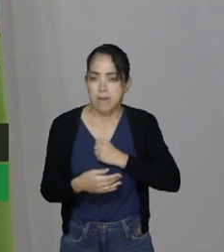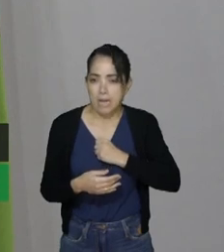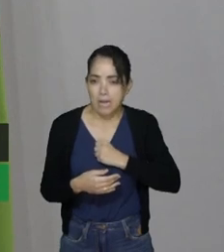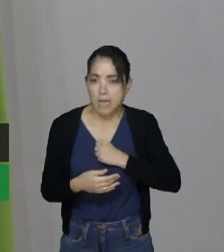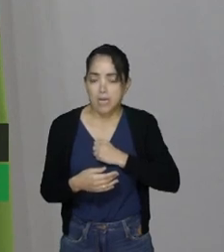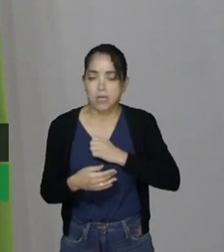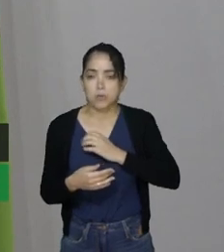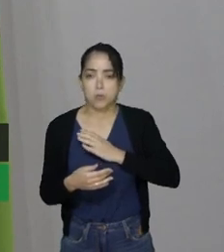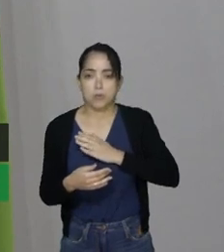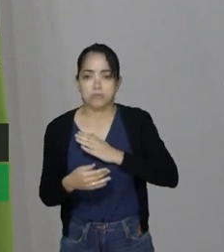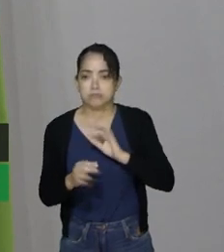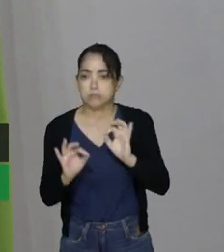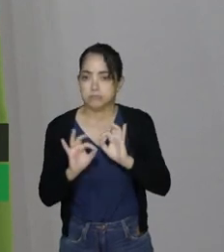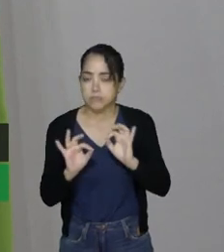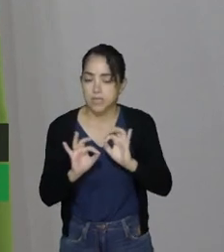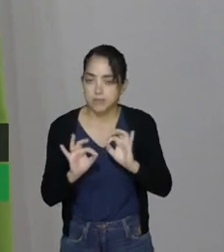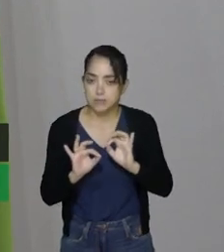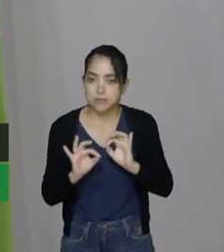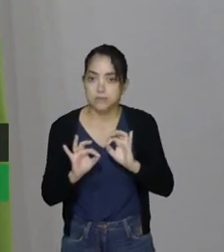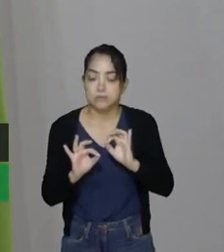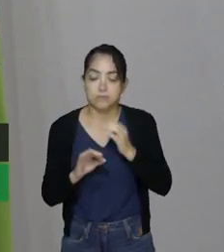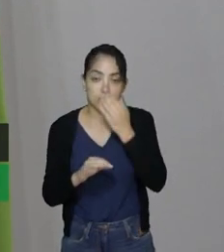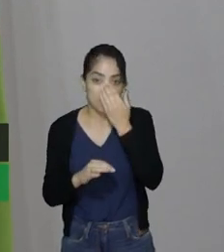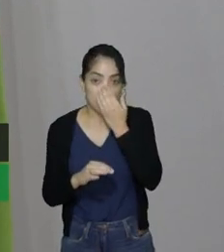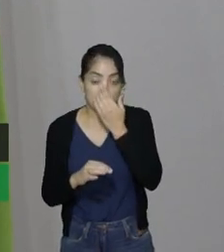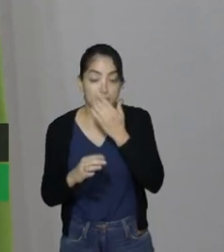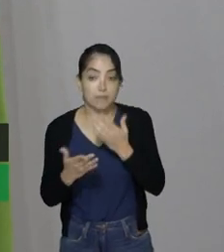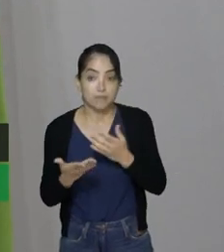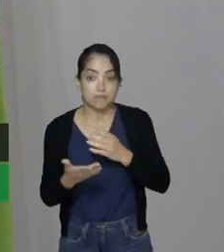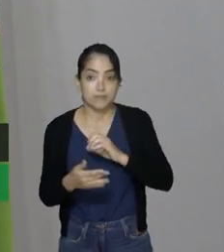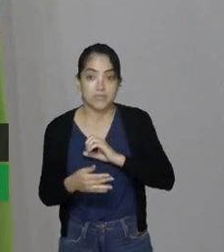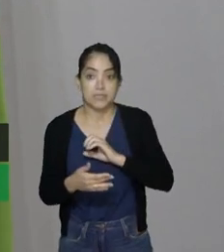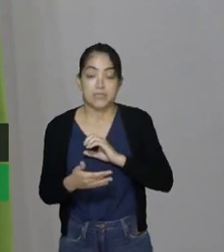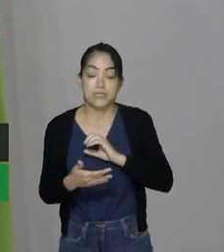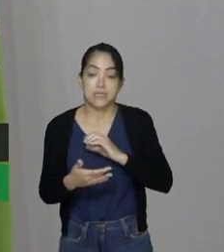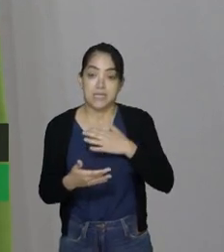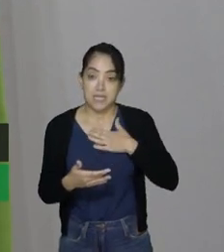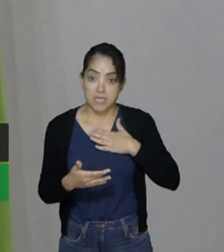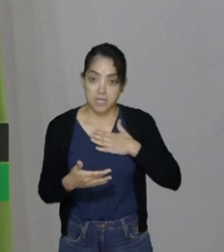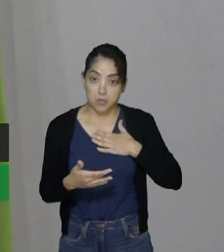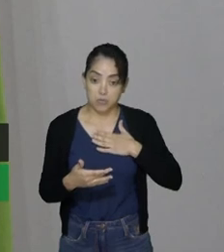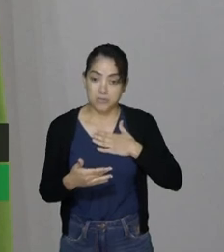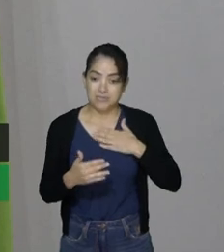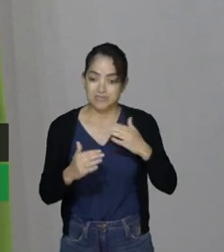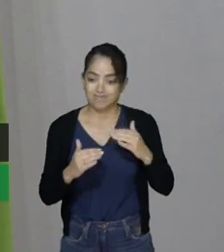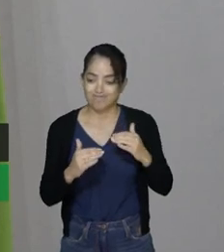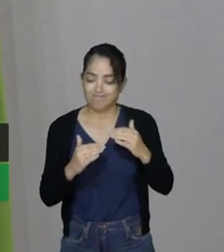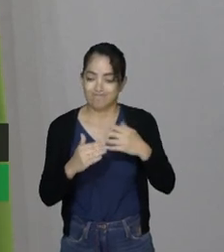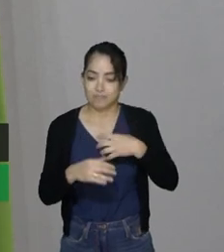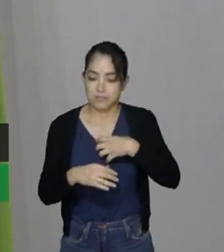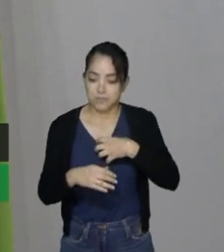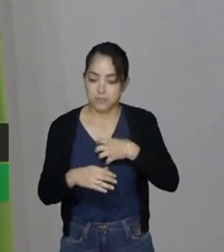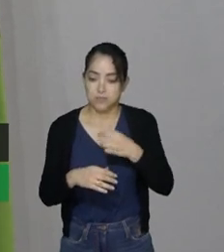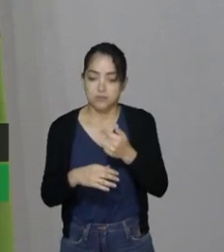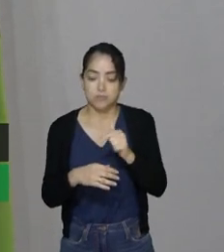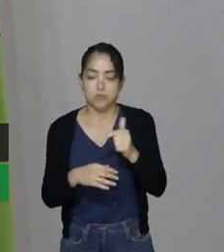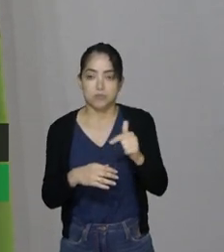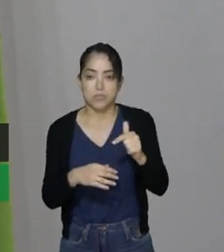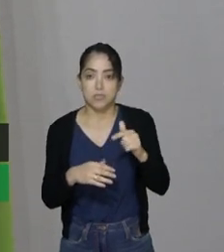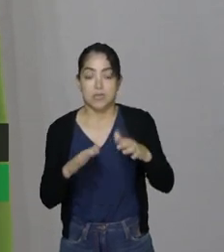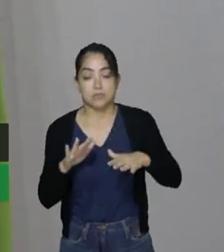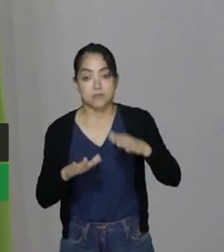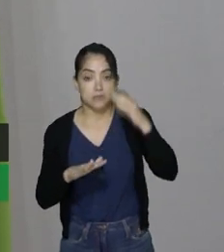Quero confessar que eu não tenho essa grandeza. talvez com a experiência da vida, ela me